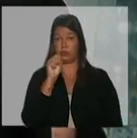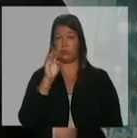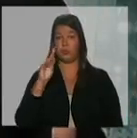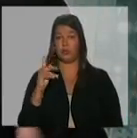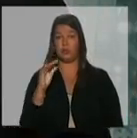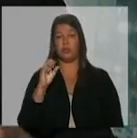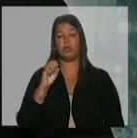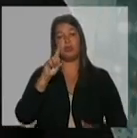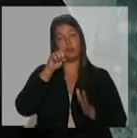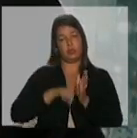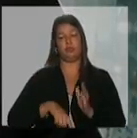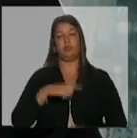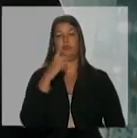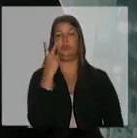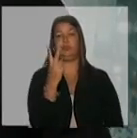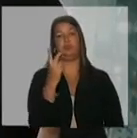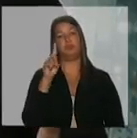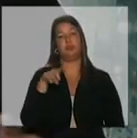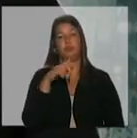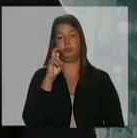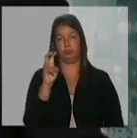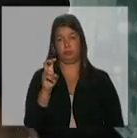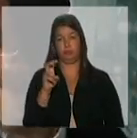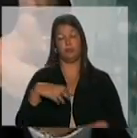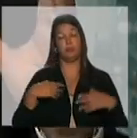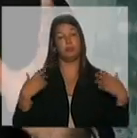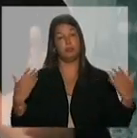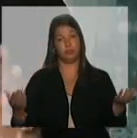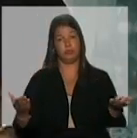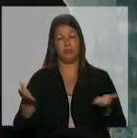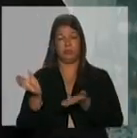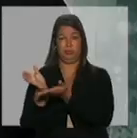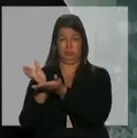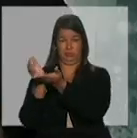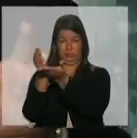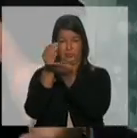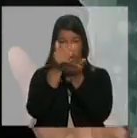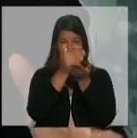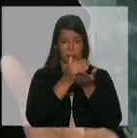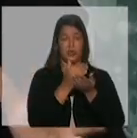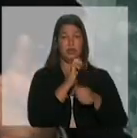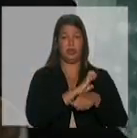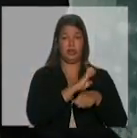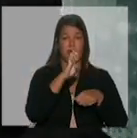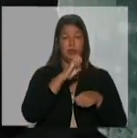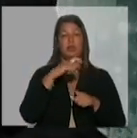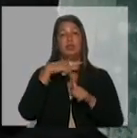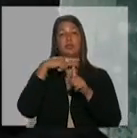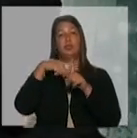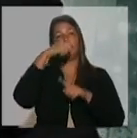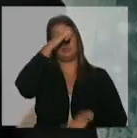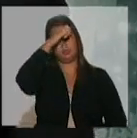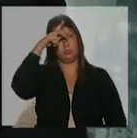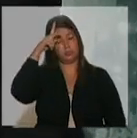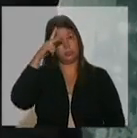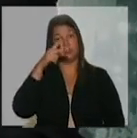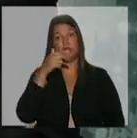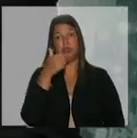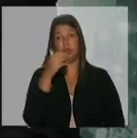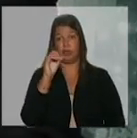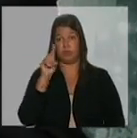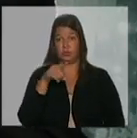em 2011, caiu para 2,5. Ou seja, uma arrecadação total do Estado e dos municípios do Rio de Janeiro, que